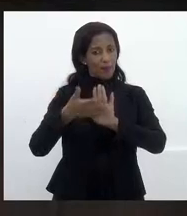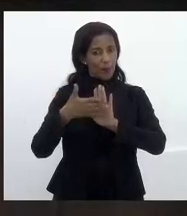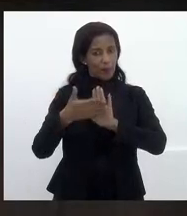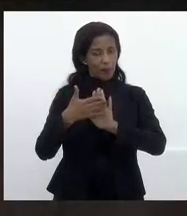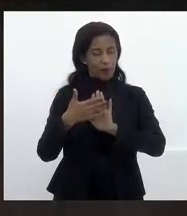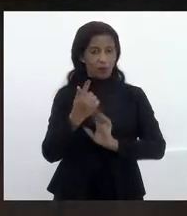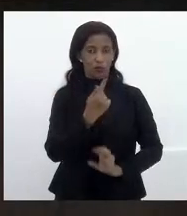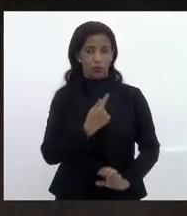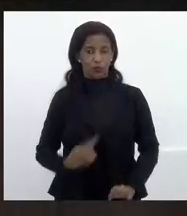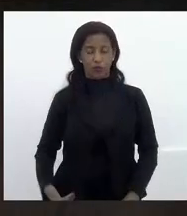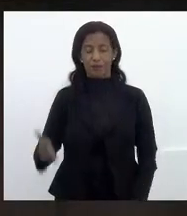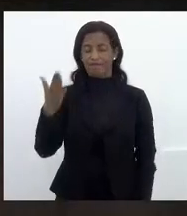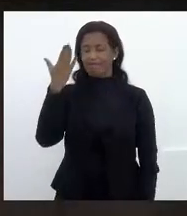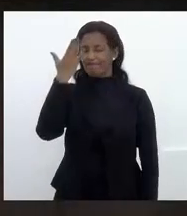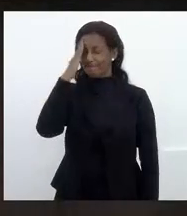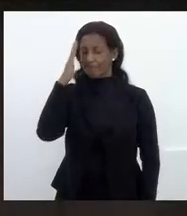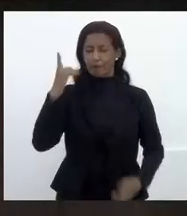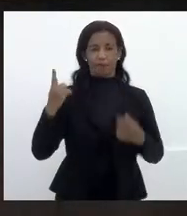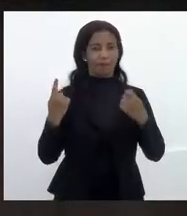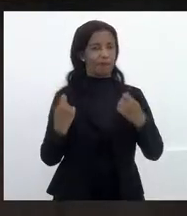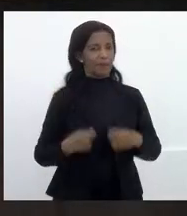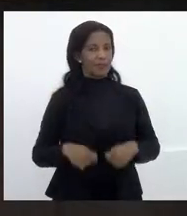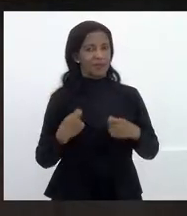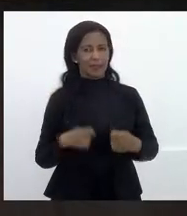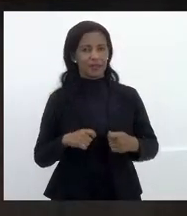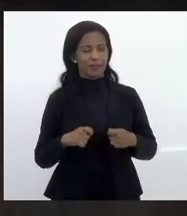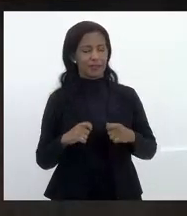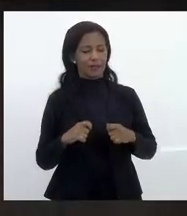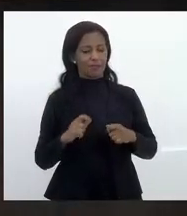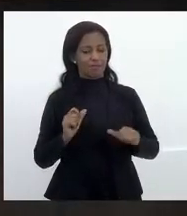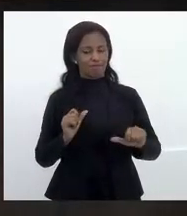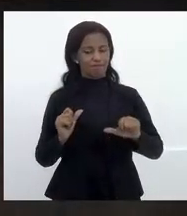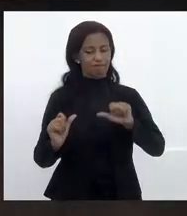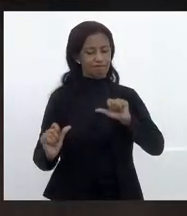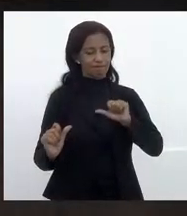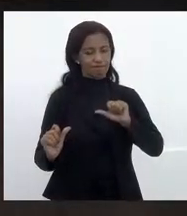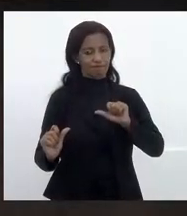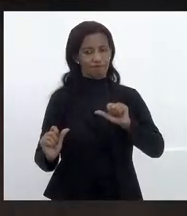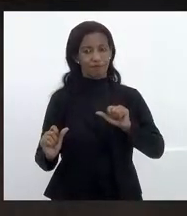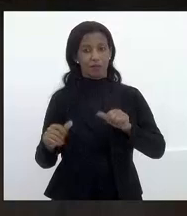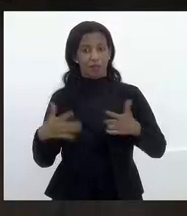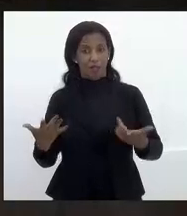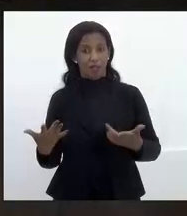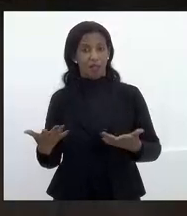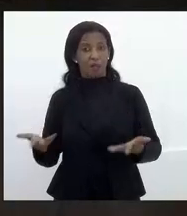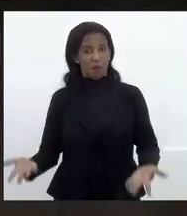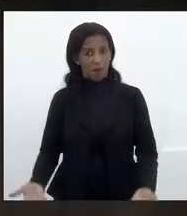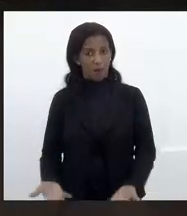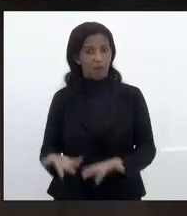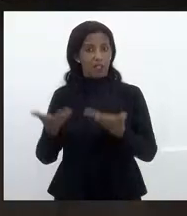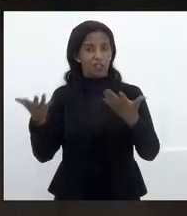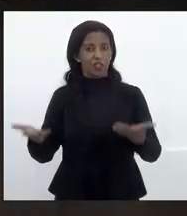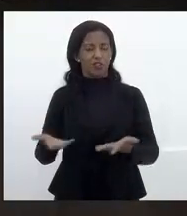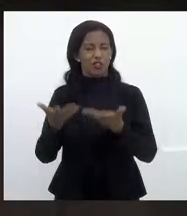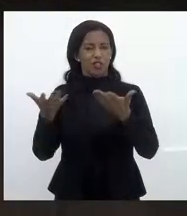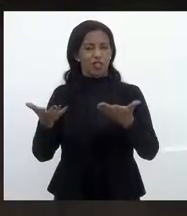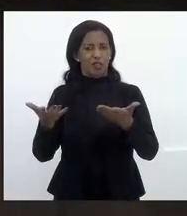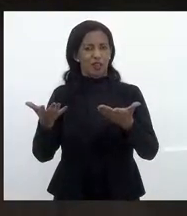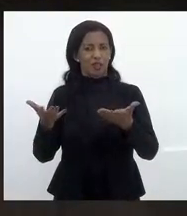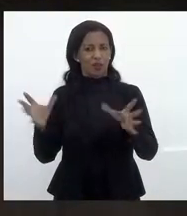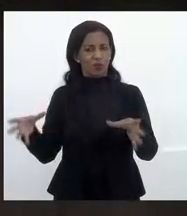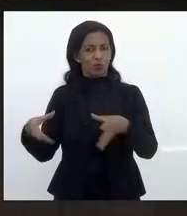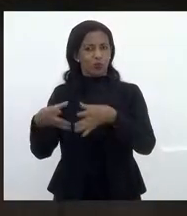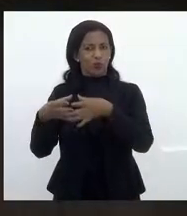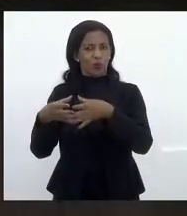o governo entendeu que era importante ao invés de inclusive para prestigiar a categoria